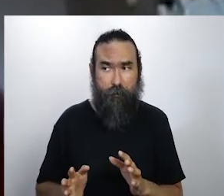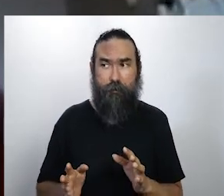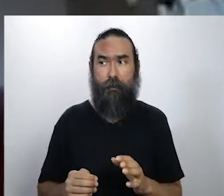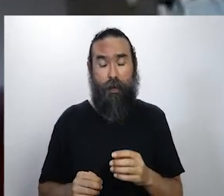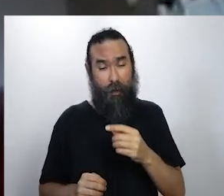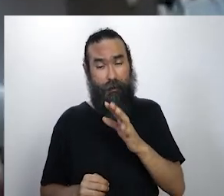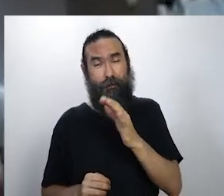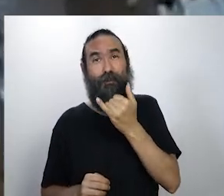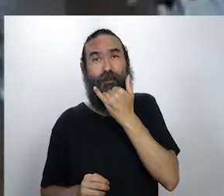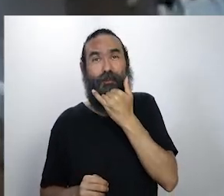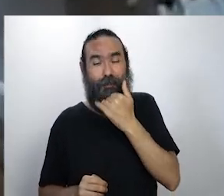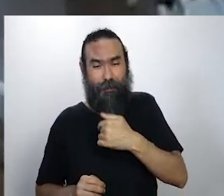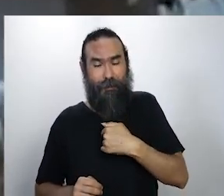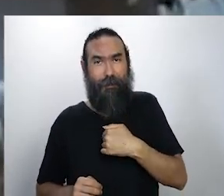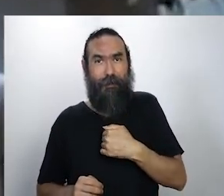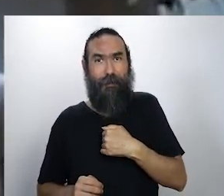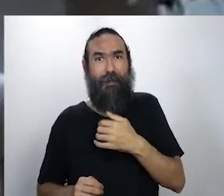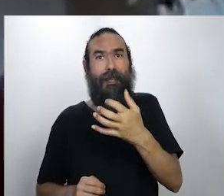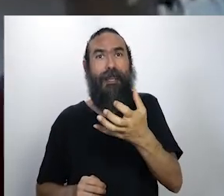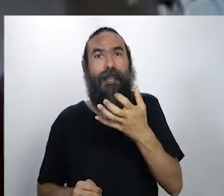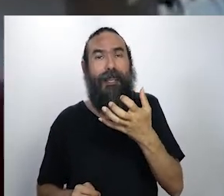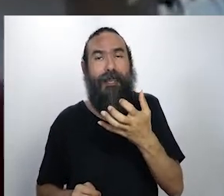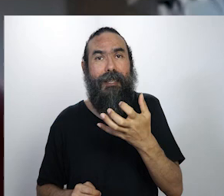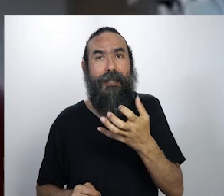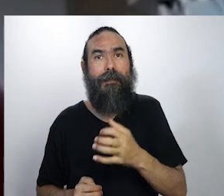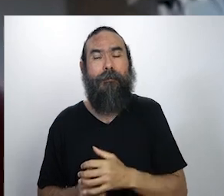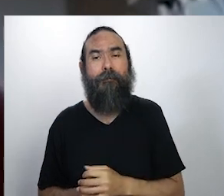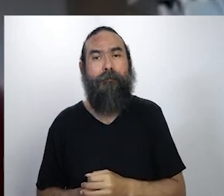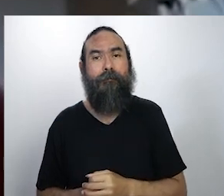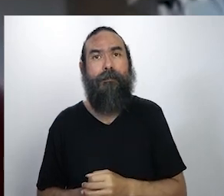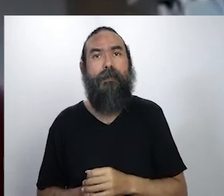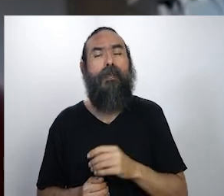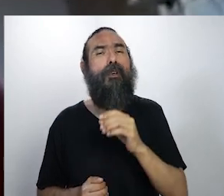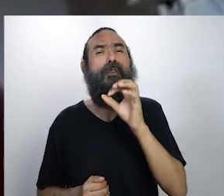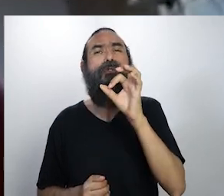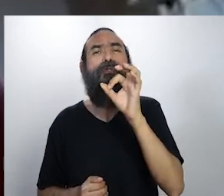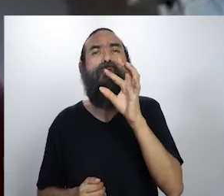reforçar uma coisa interessante, acho que tanto para a Sheila como